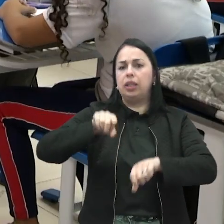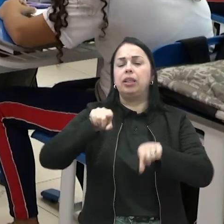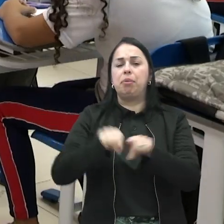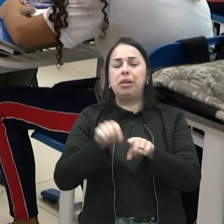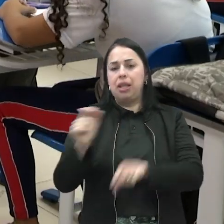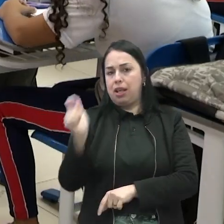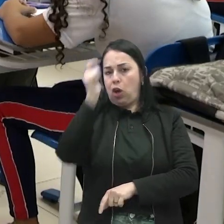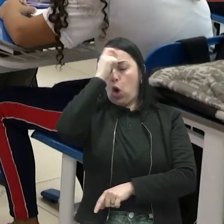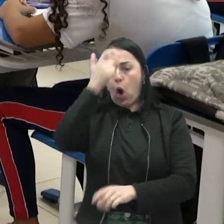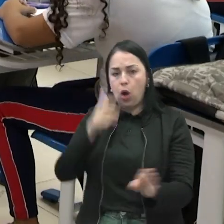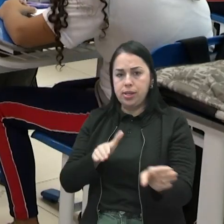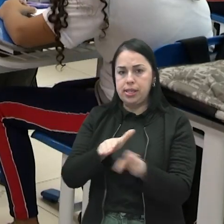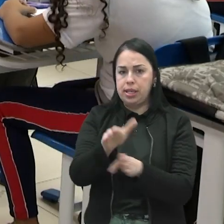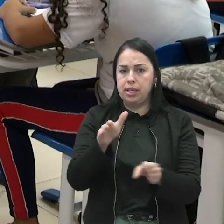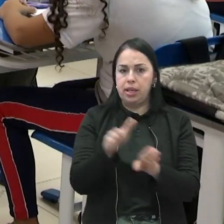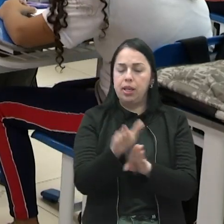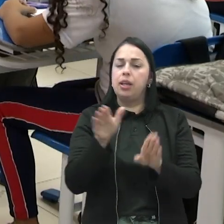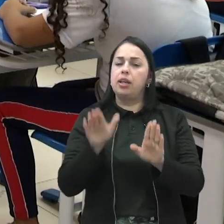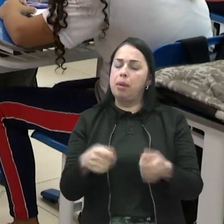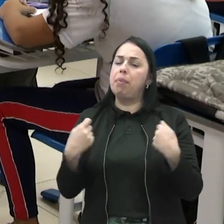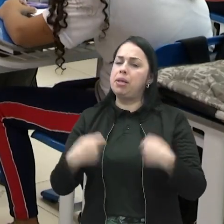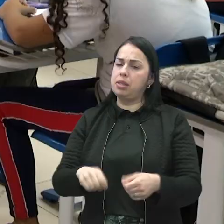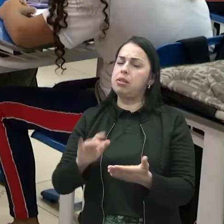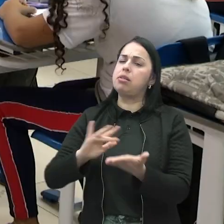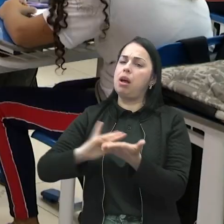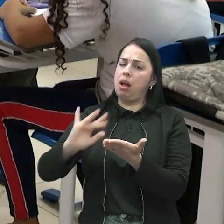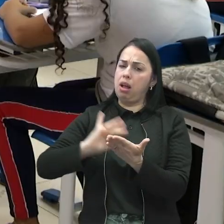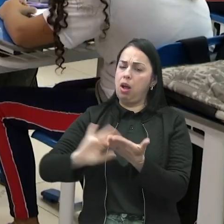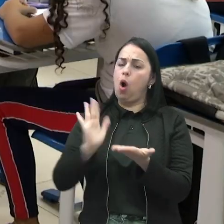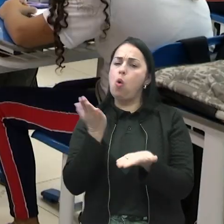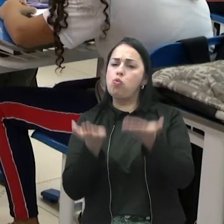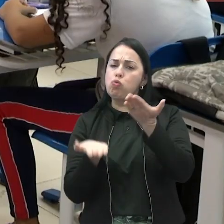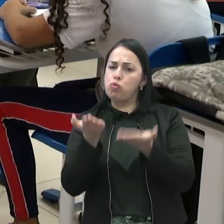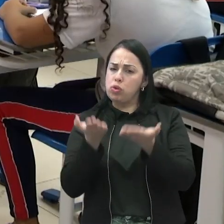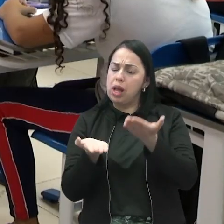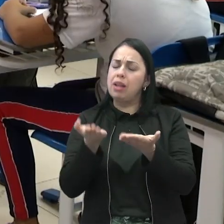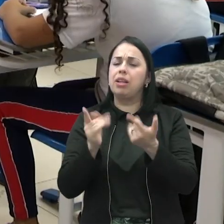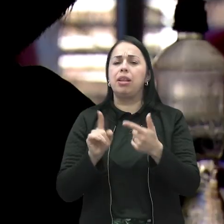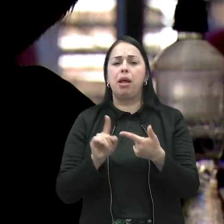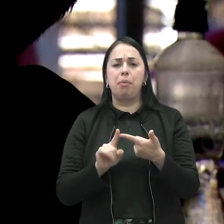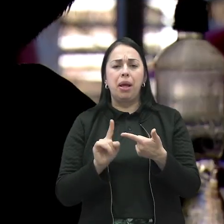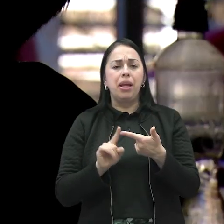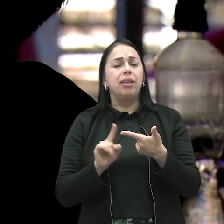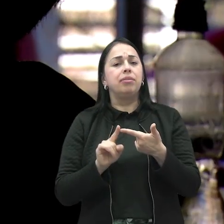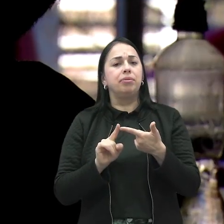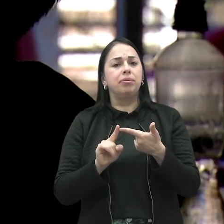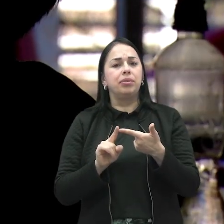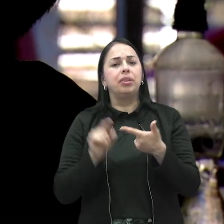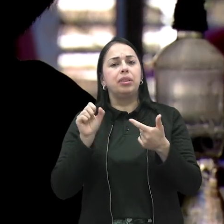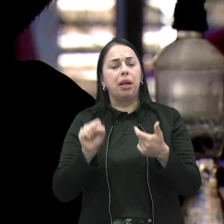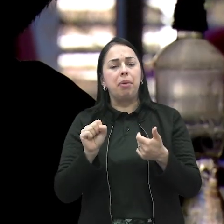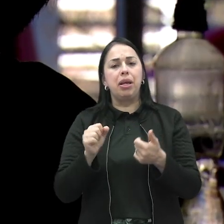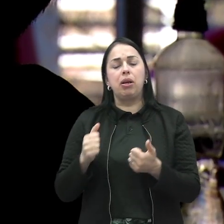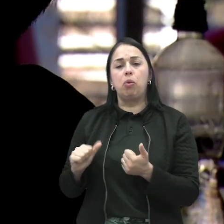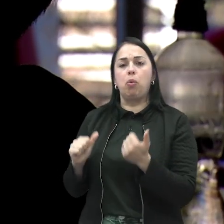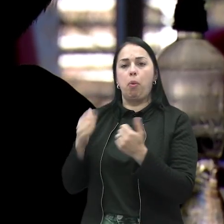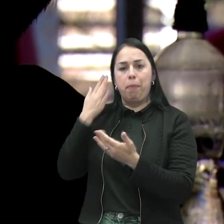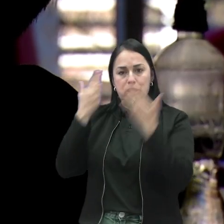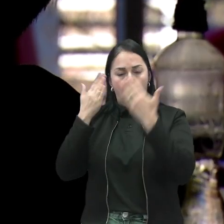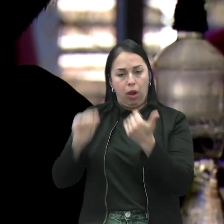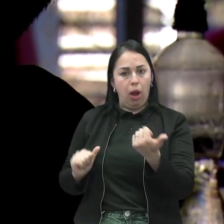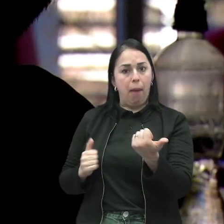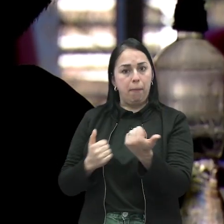de conscientização sobre o uso saudável e equilibrado de tecnologias online e acesso a apoio